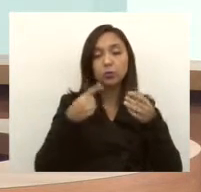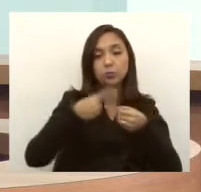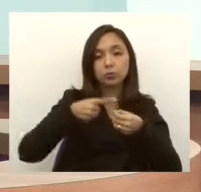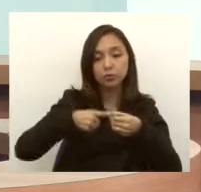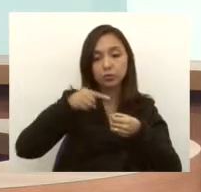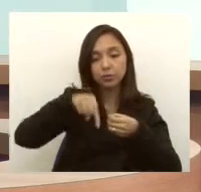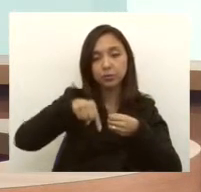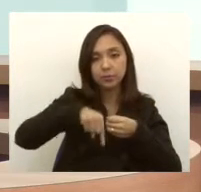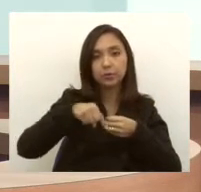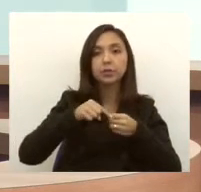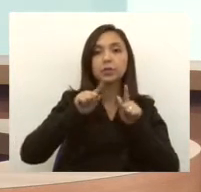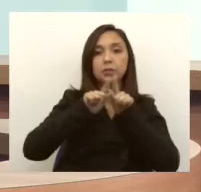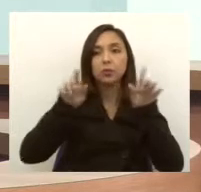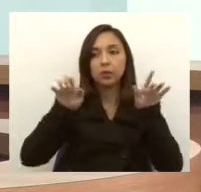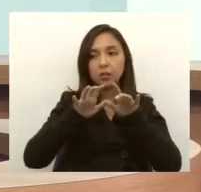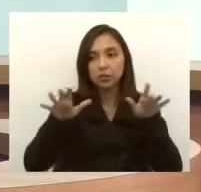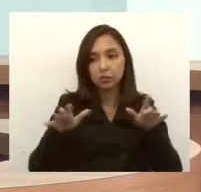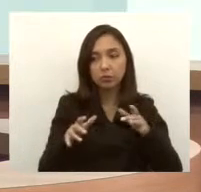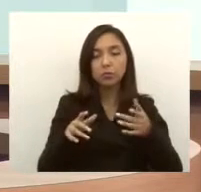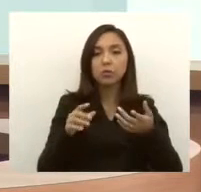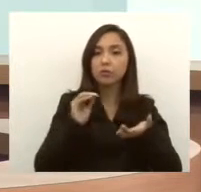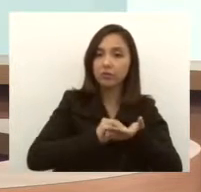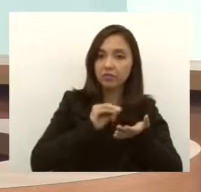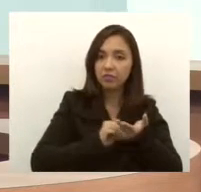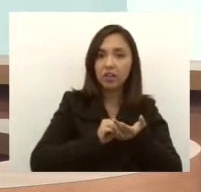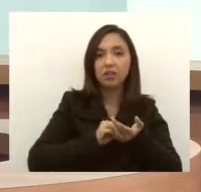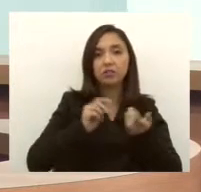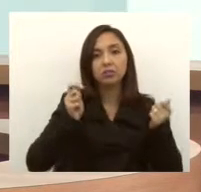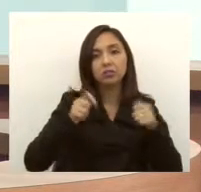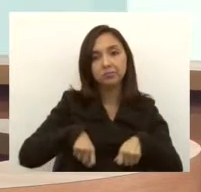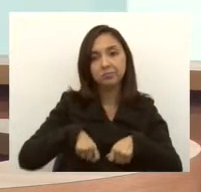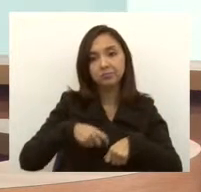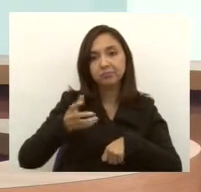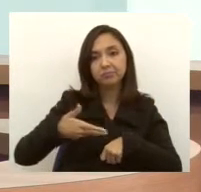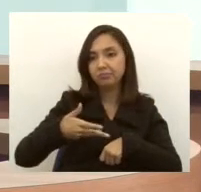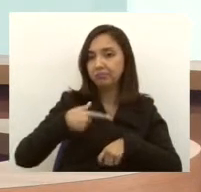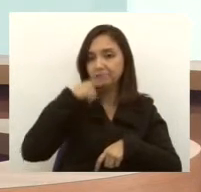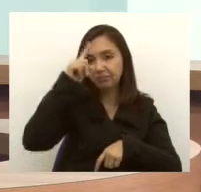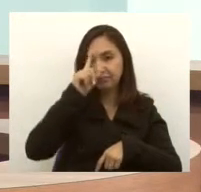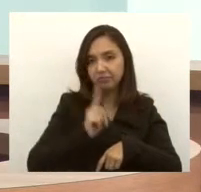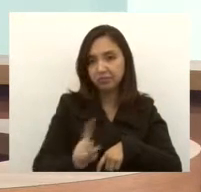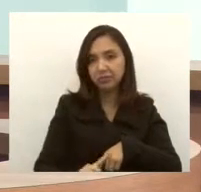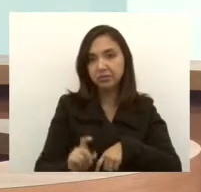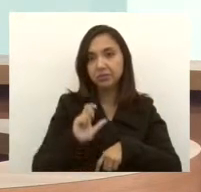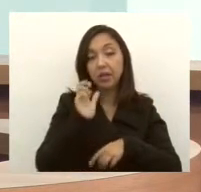município de Guarulhos, por incompetência, má vontade,